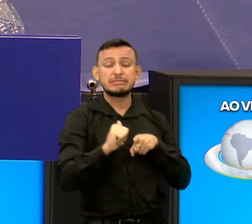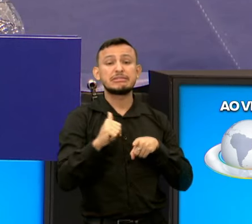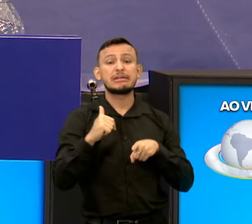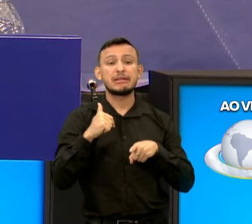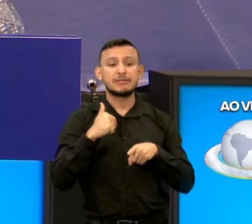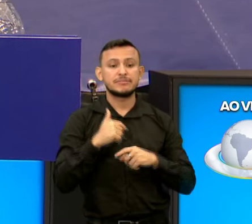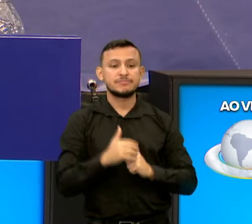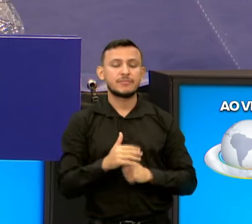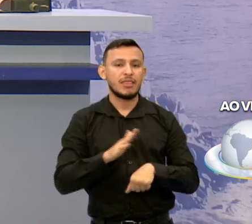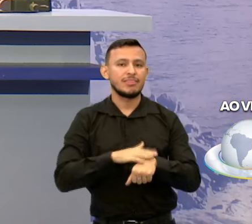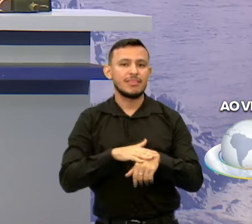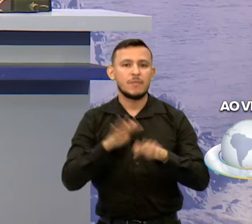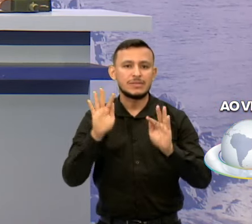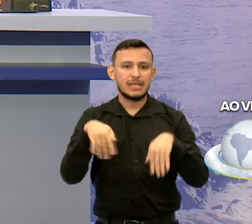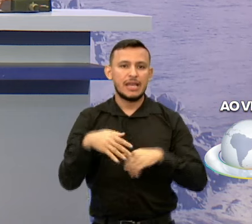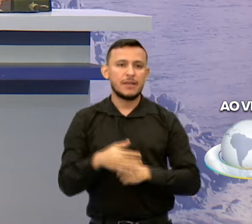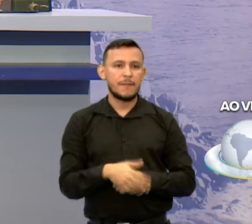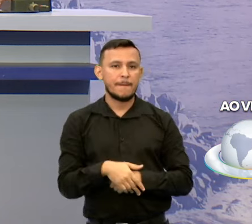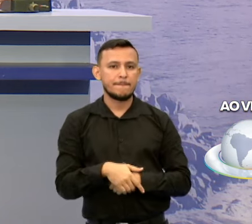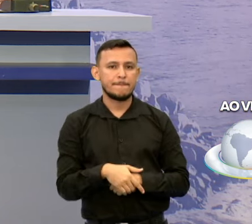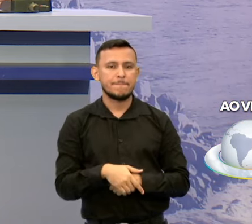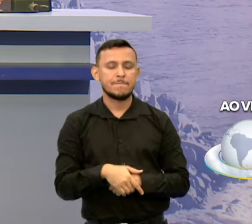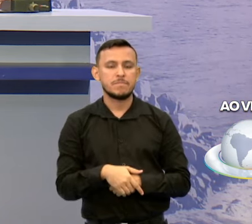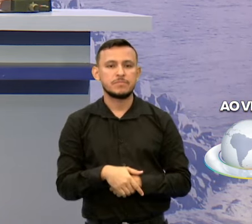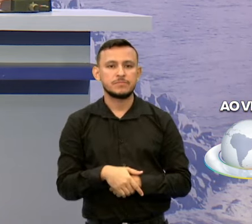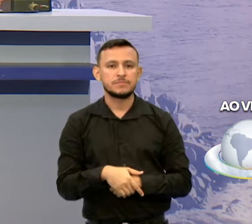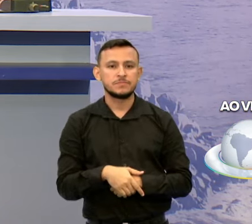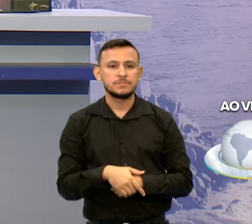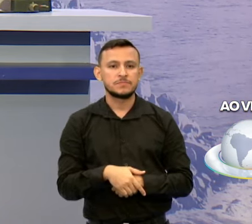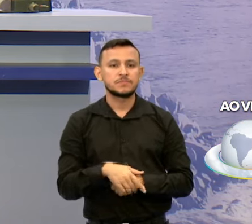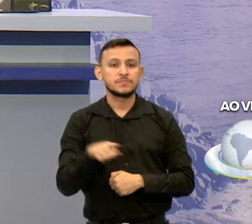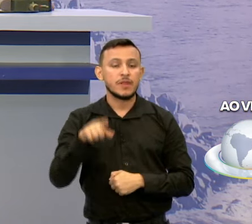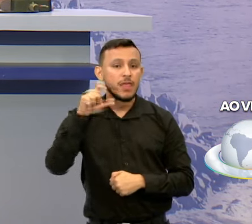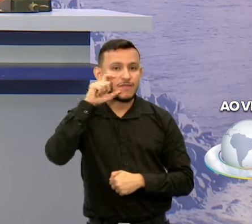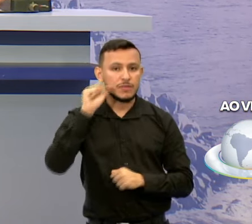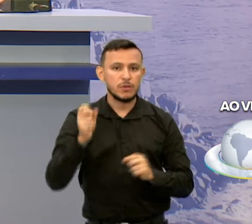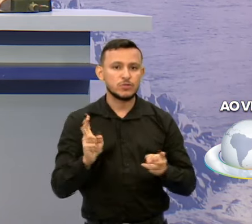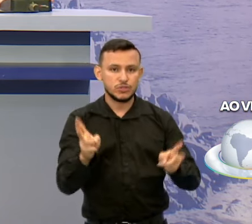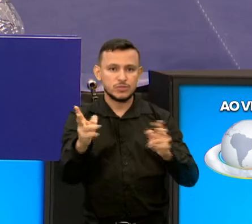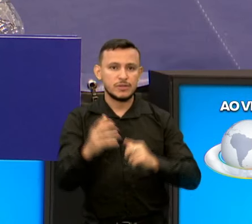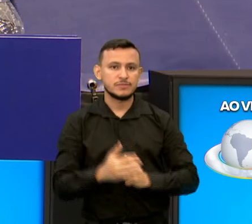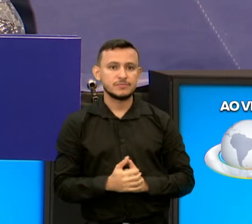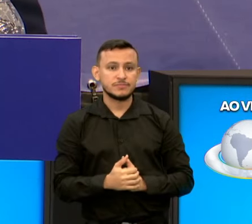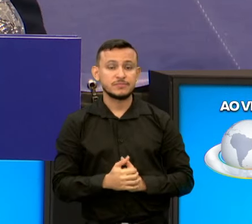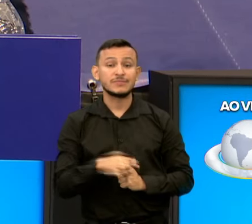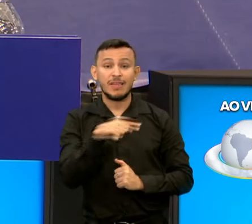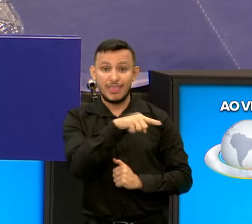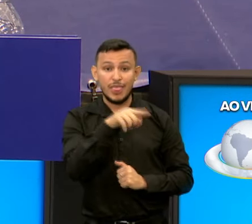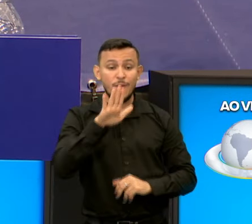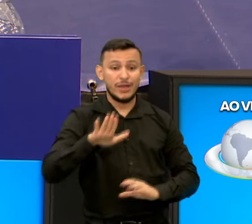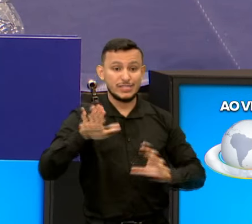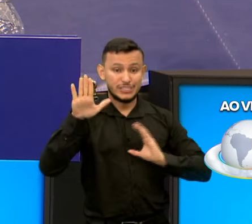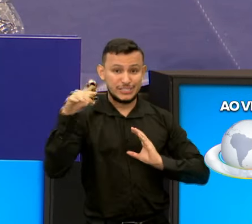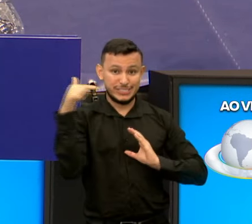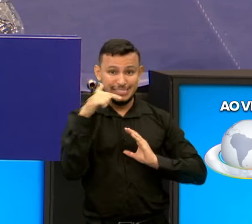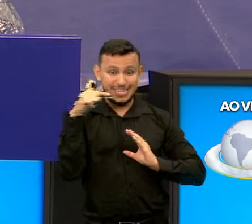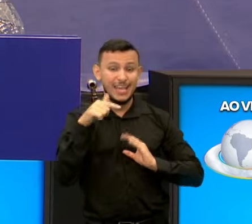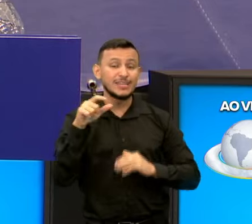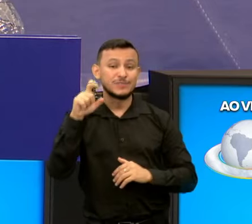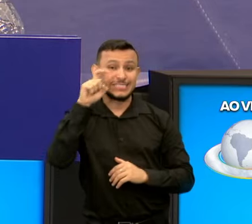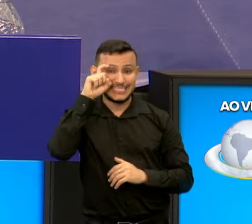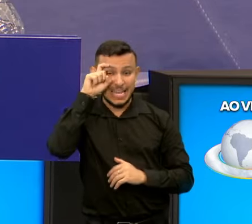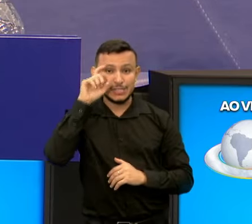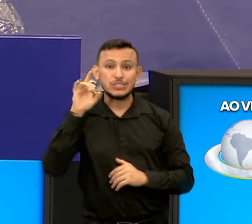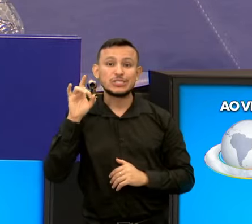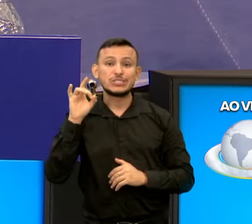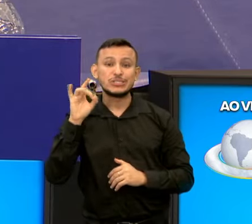Tempo encerrado, candidato. Candidato Evandro, você pode continuar. o candidato Sarto, que